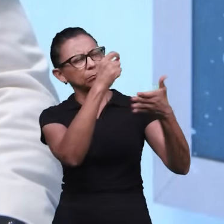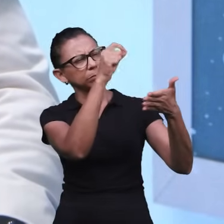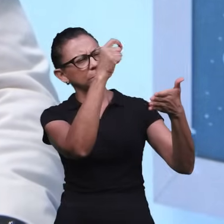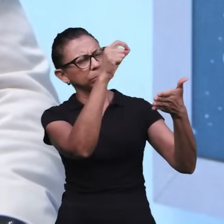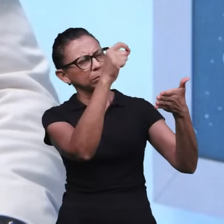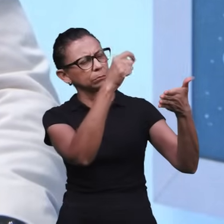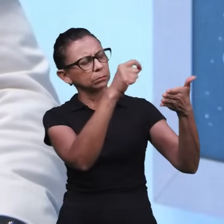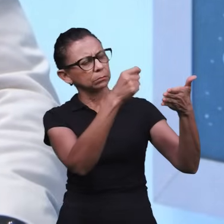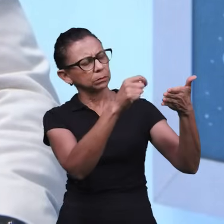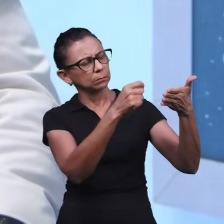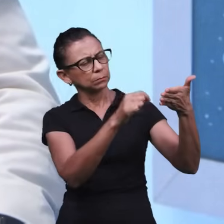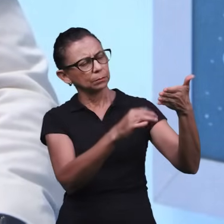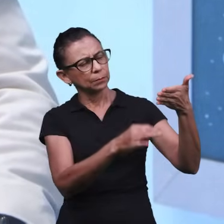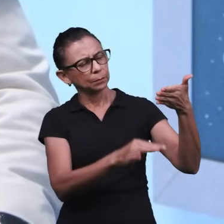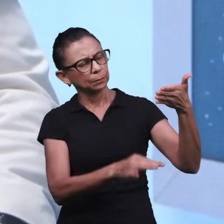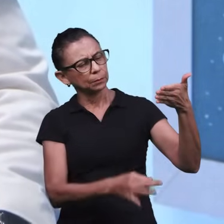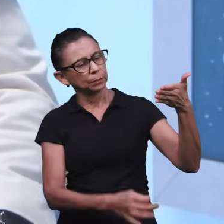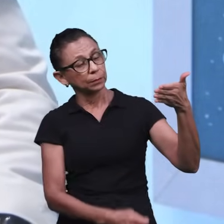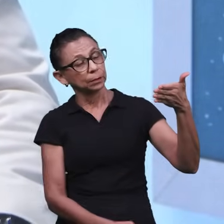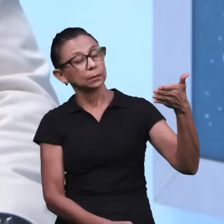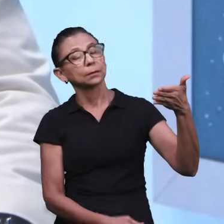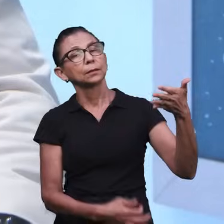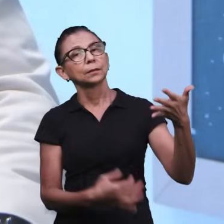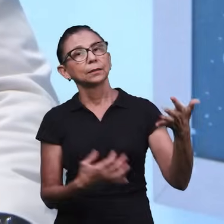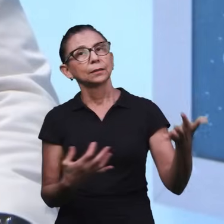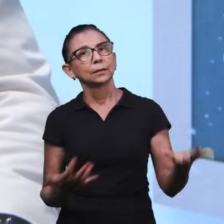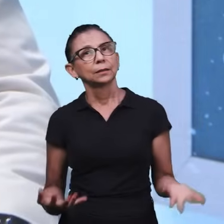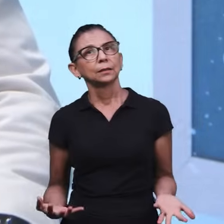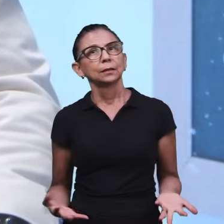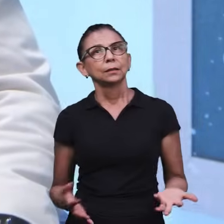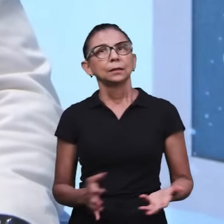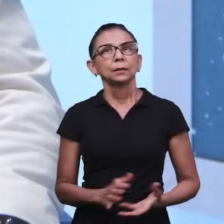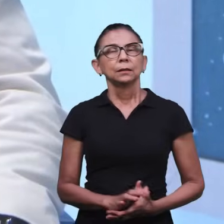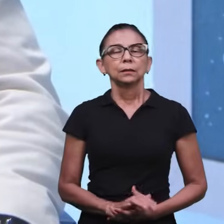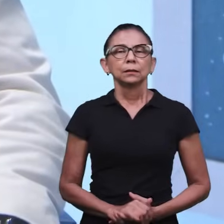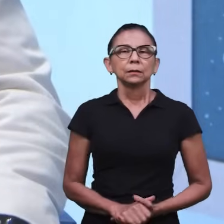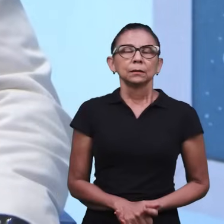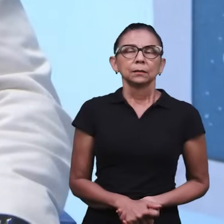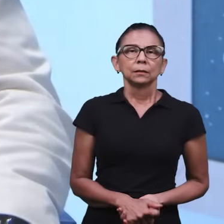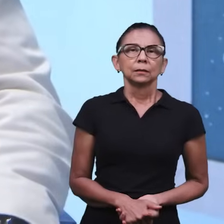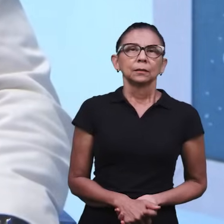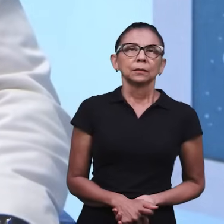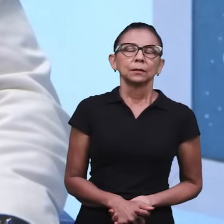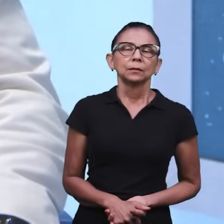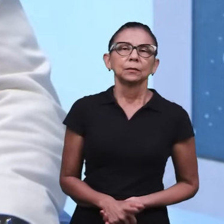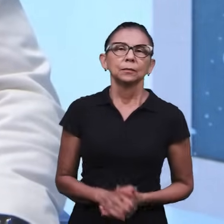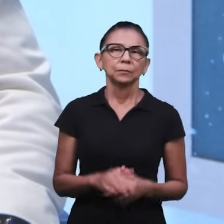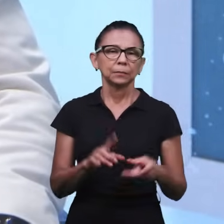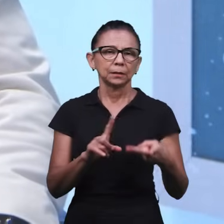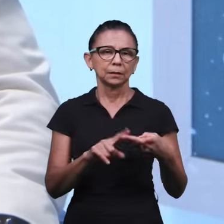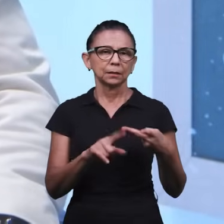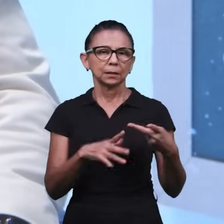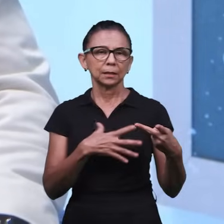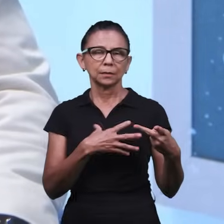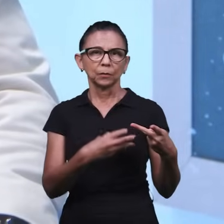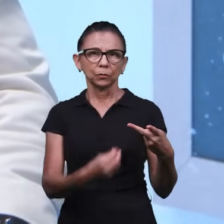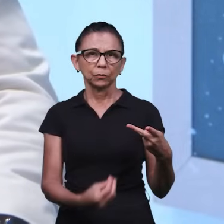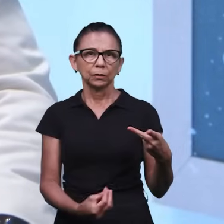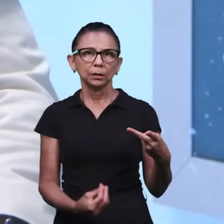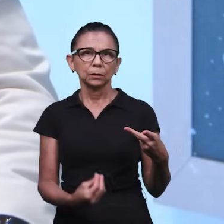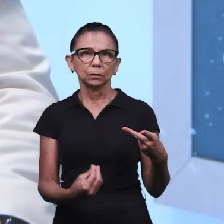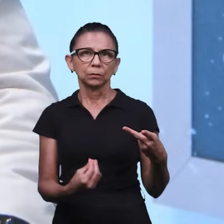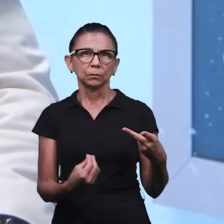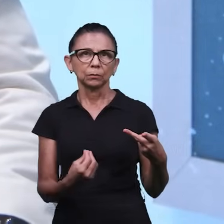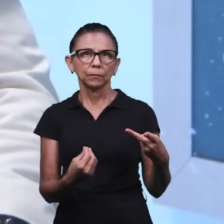pega alunos, e o Thiago ele é um pouco assim, meu filho, que ele consegue olhar para a conta e já calcular tudo na